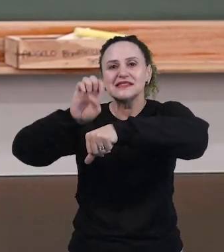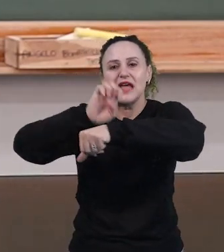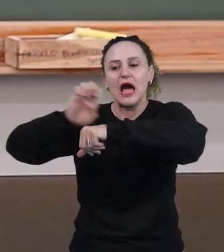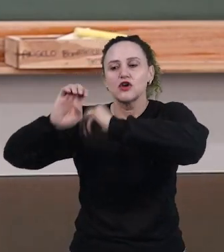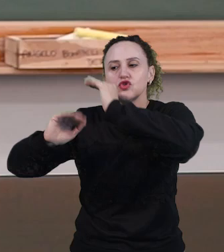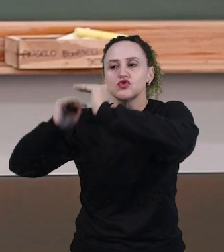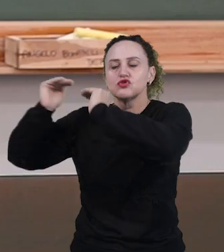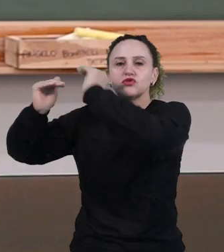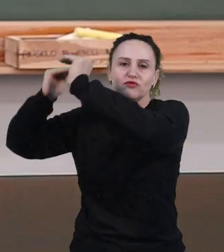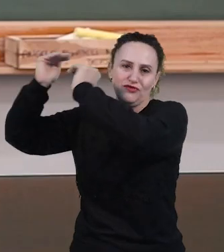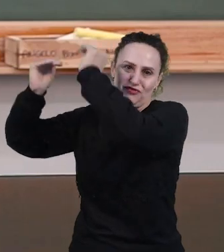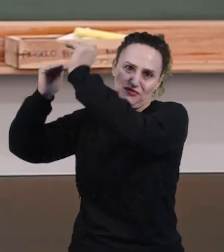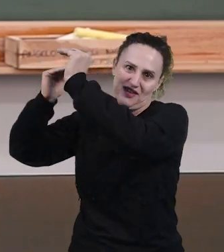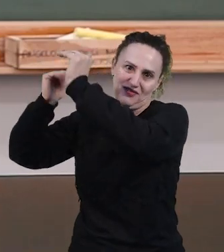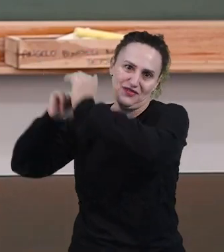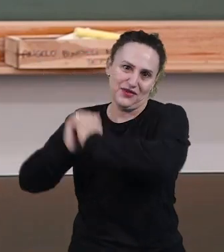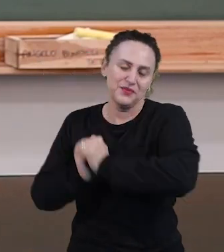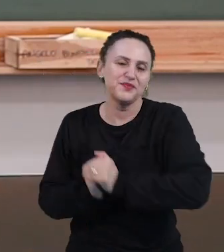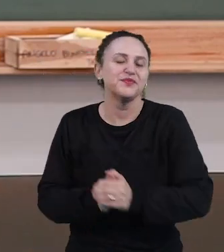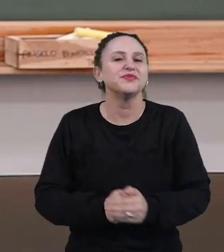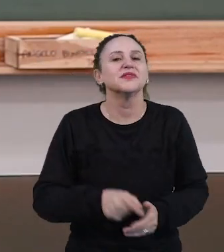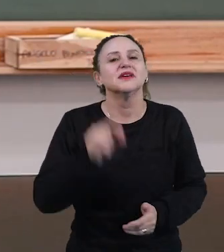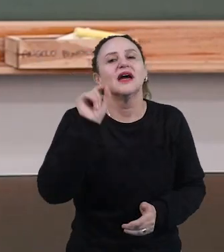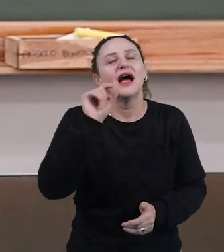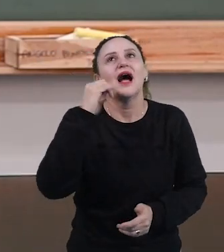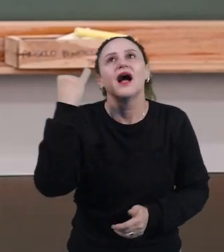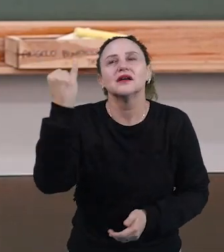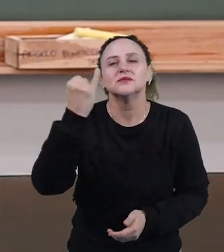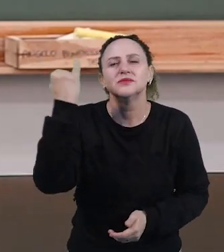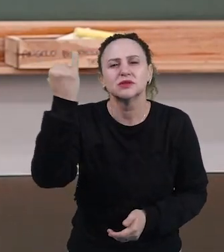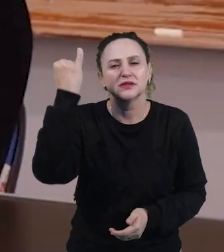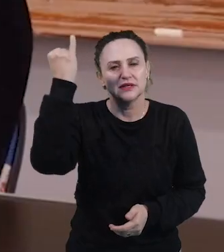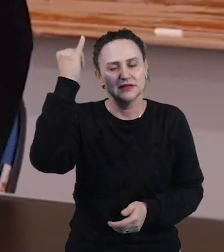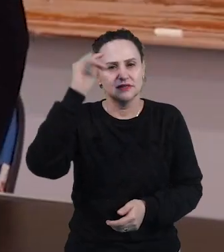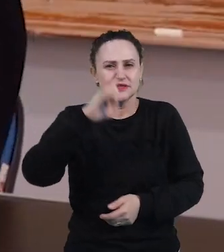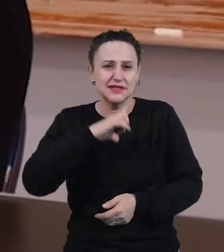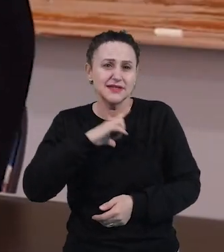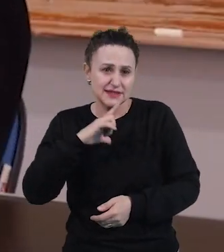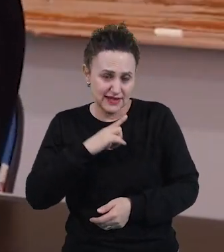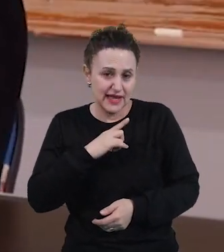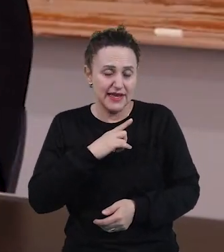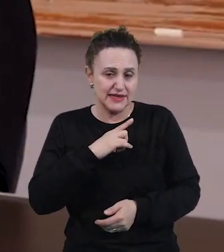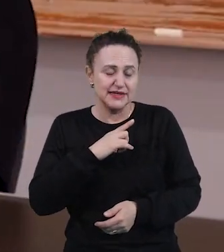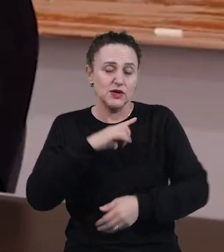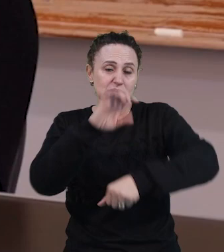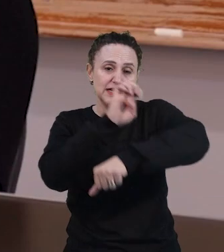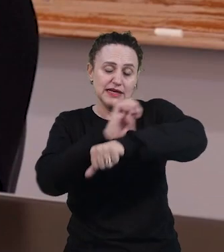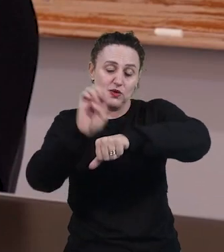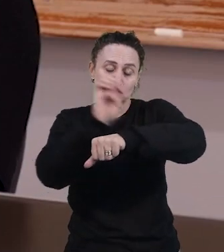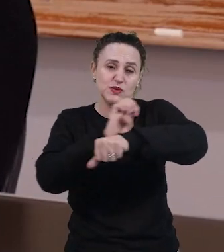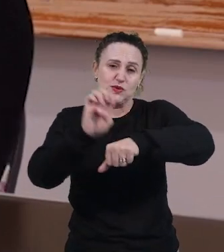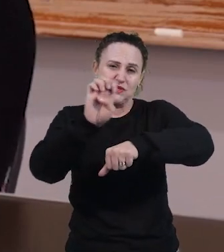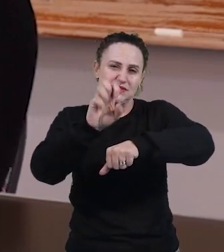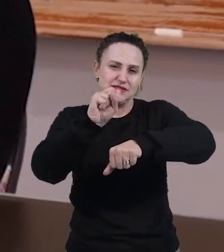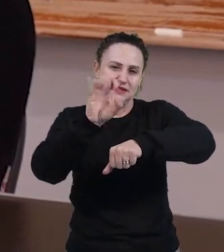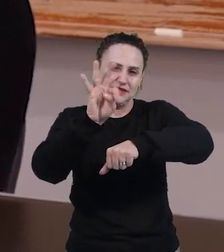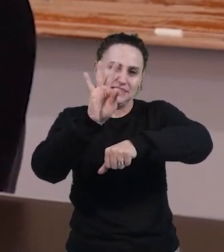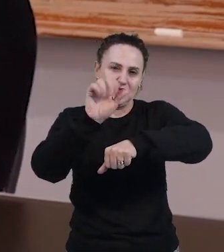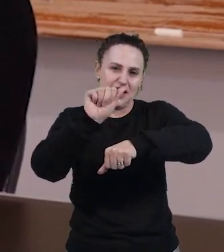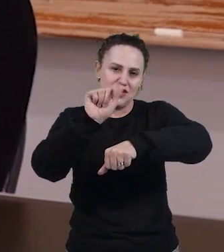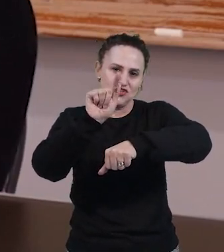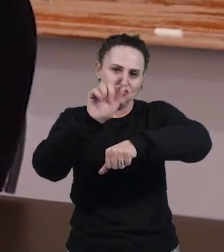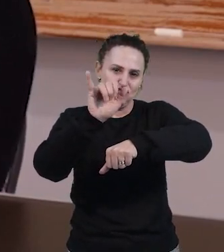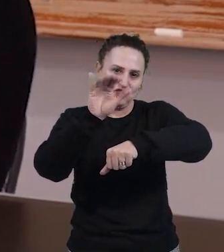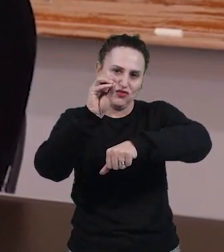Ou seja, né, a importância que tem esses estágios, né, essa sucessão de